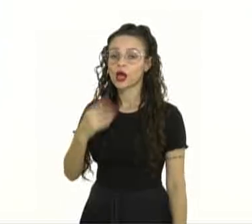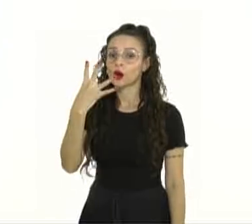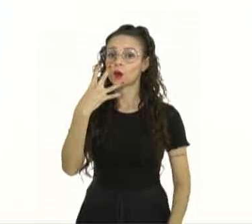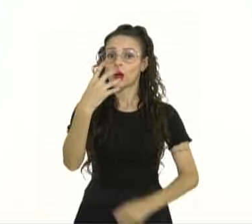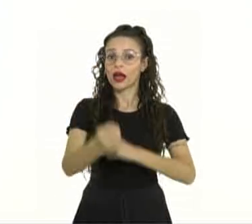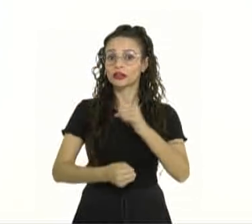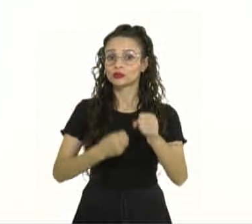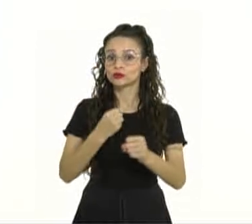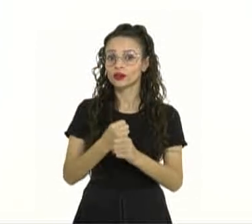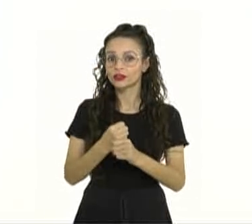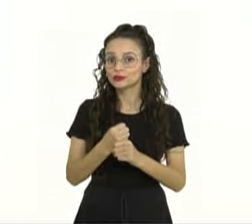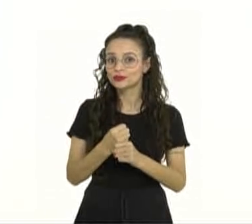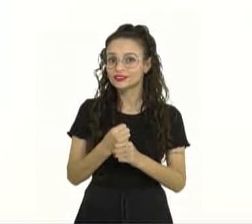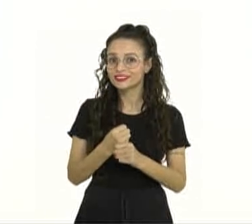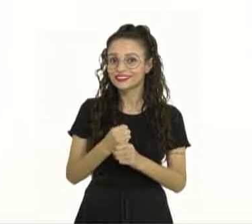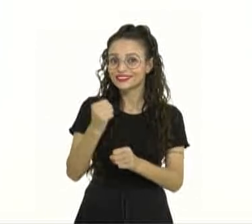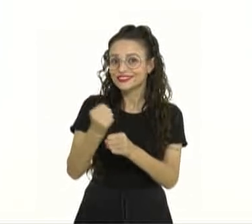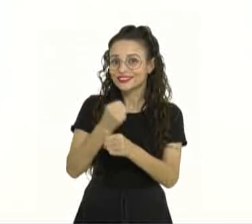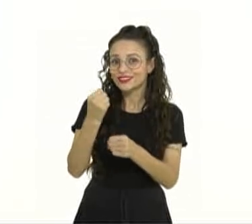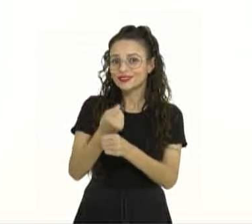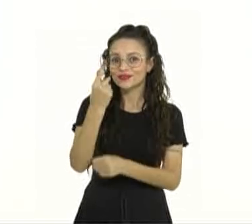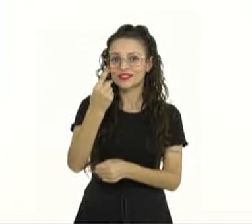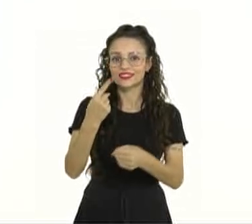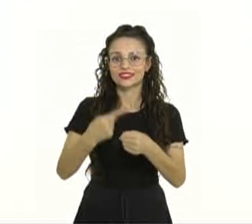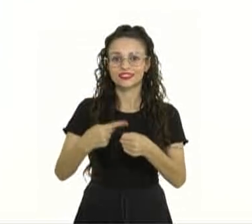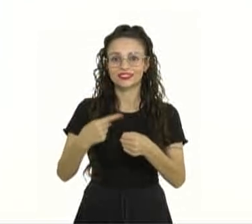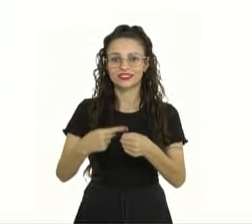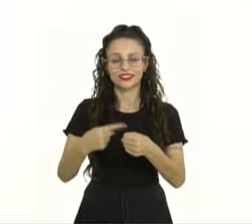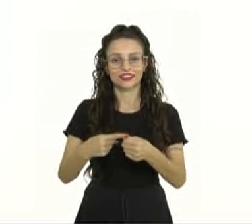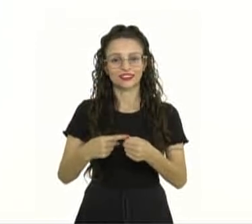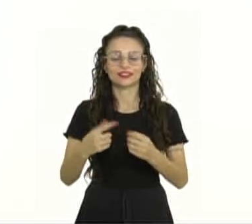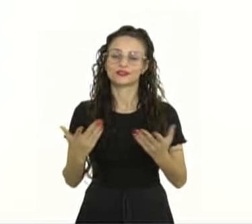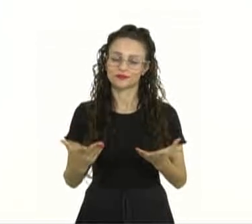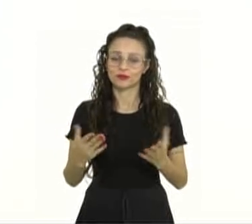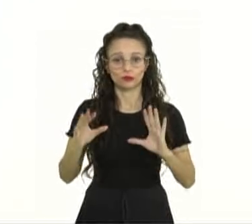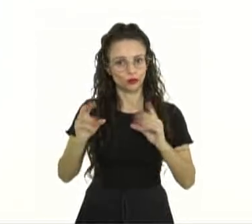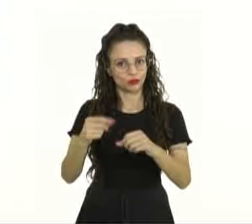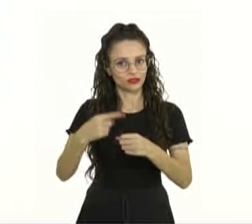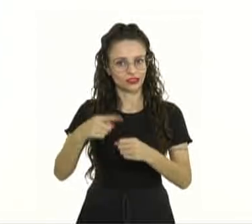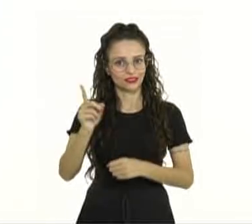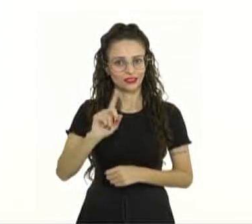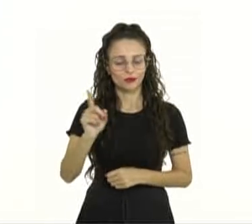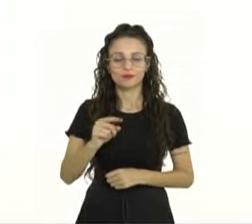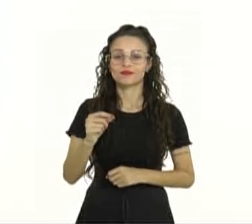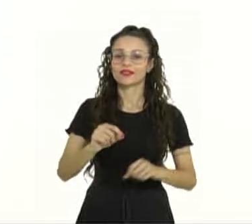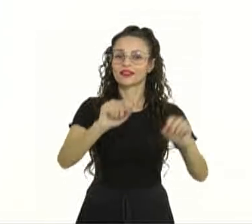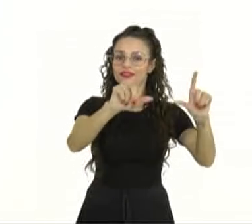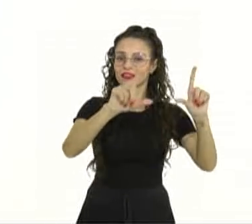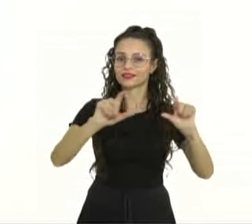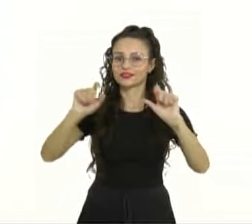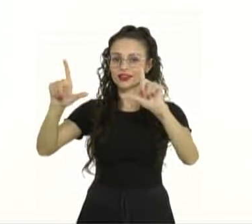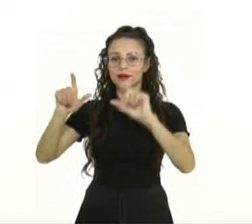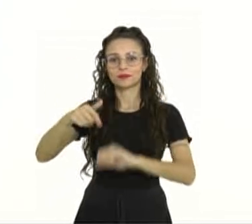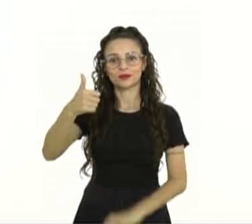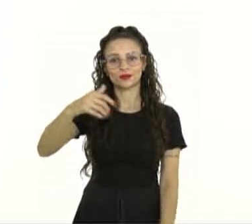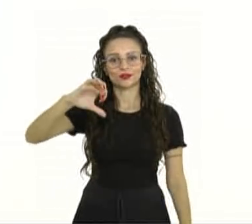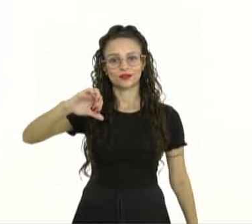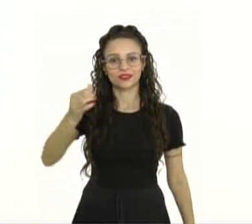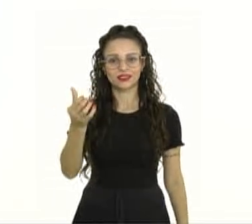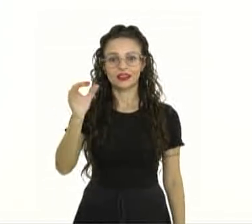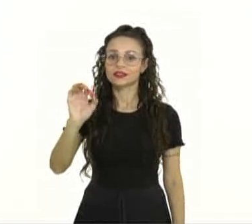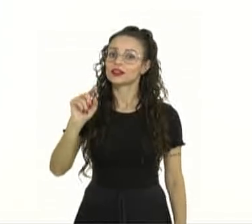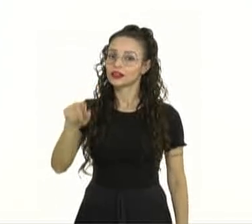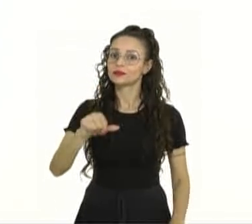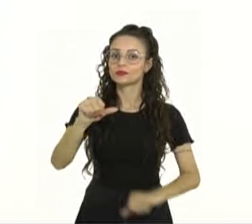anos, 3 anos, construir uma cidade. Não foi construir toda a cidade, não. As duas imagens são de 1960. Ela representou